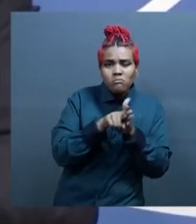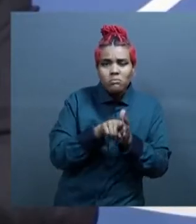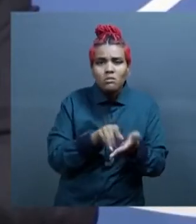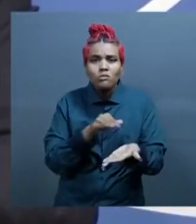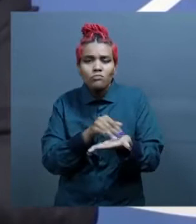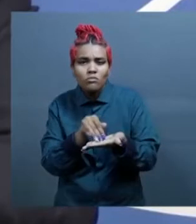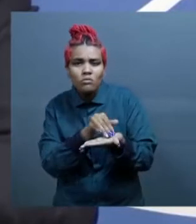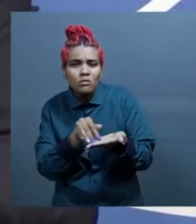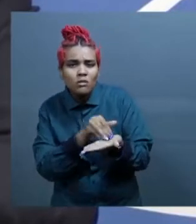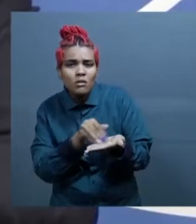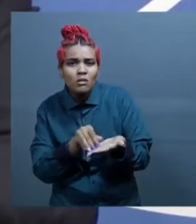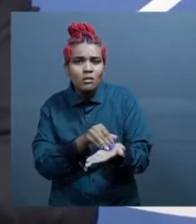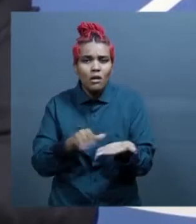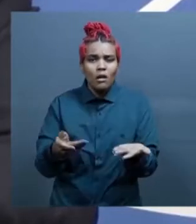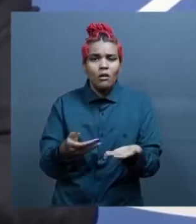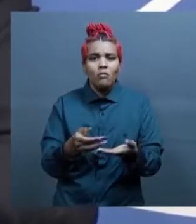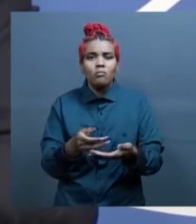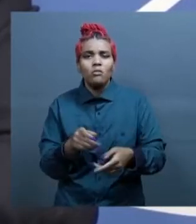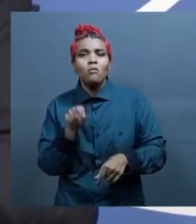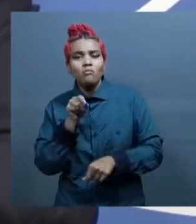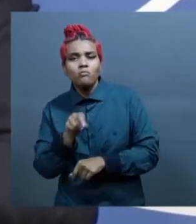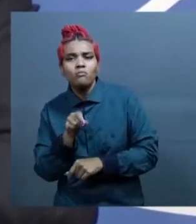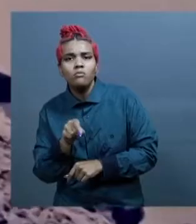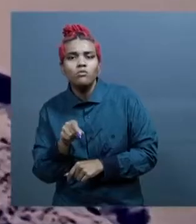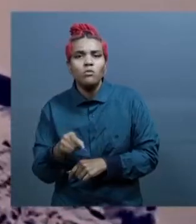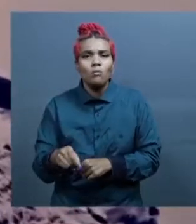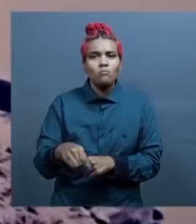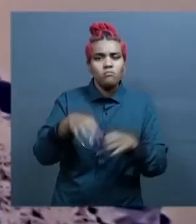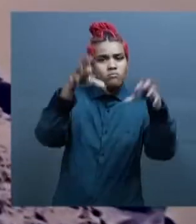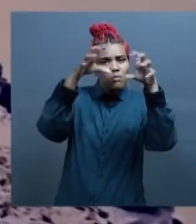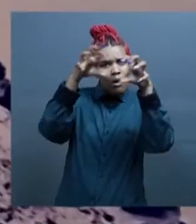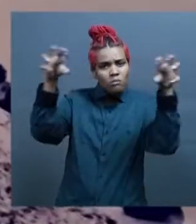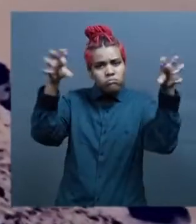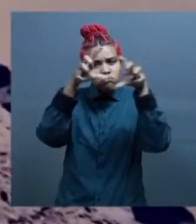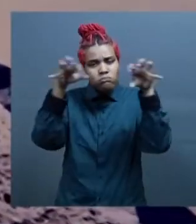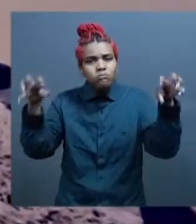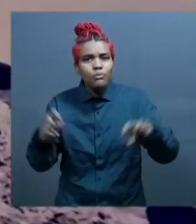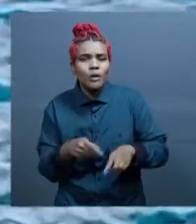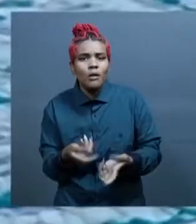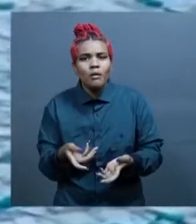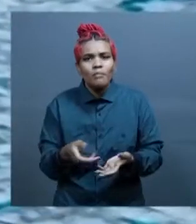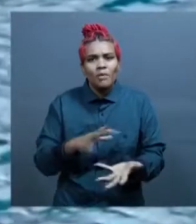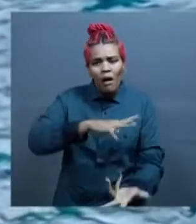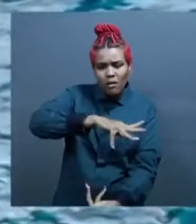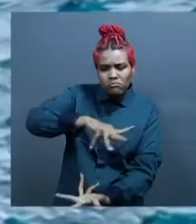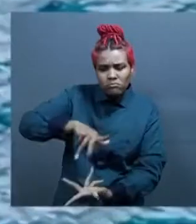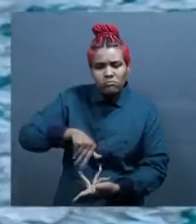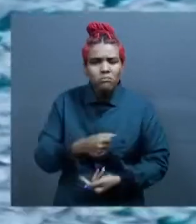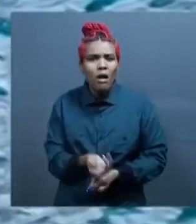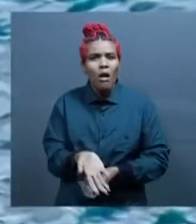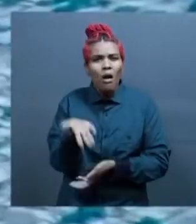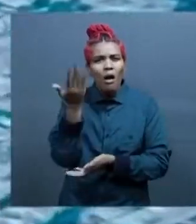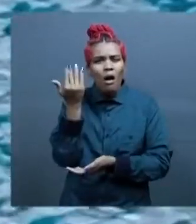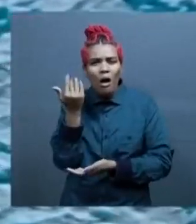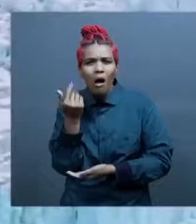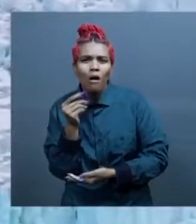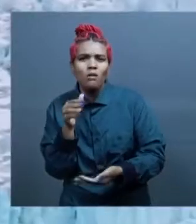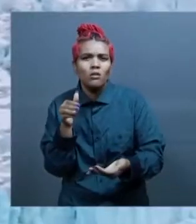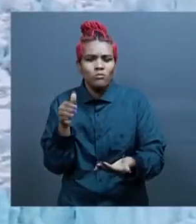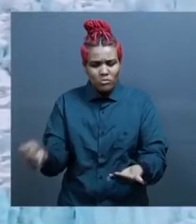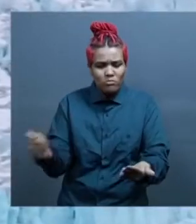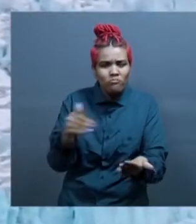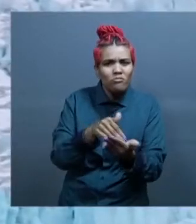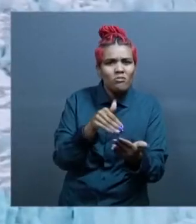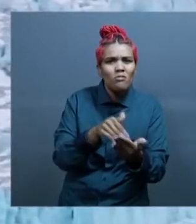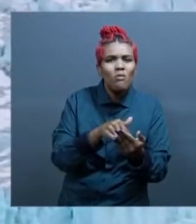da organização mundial meteorológica a última vez que a terra registrou uma concentração de co2 tão alta foi